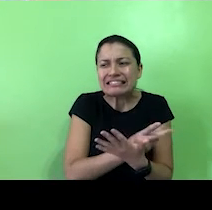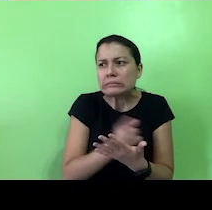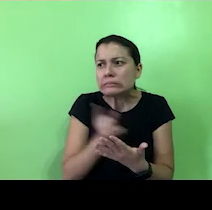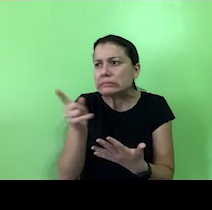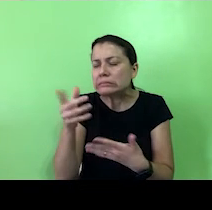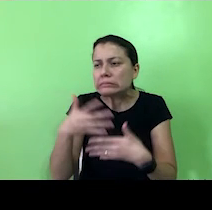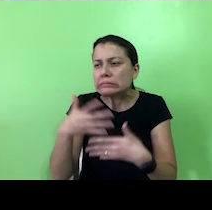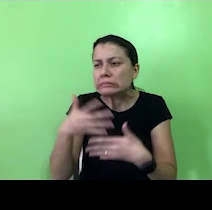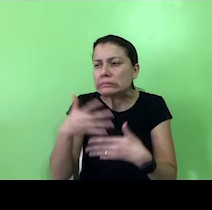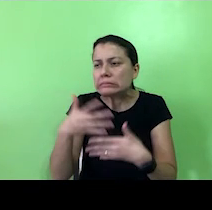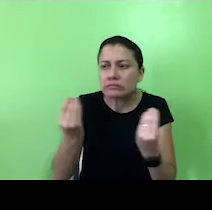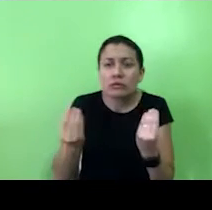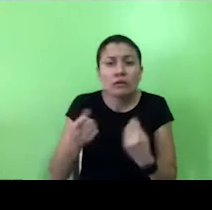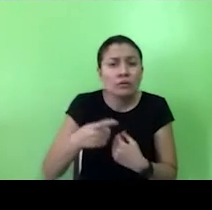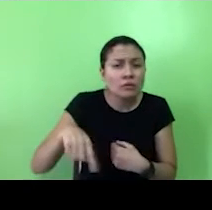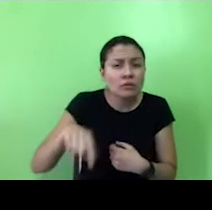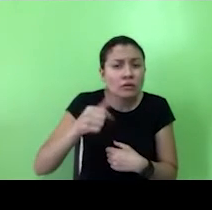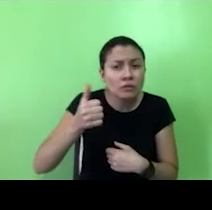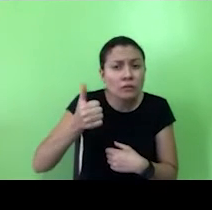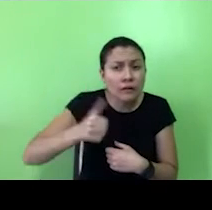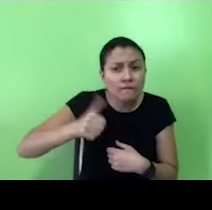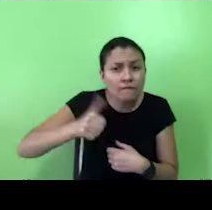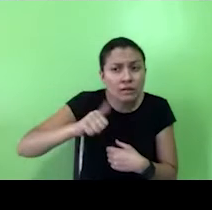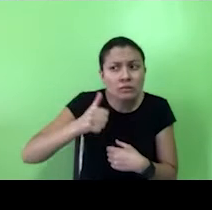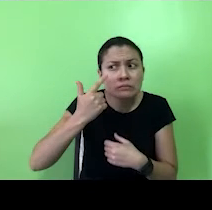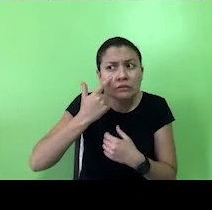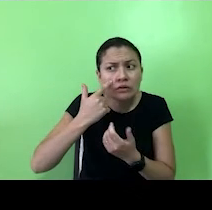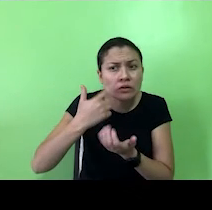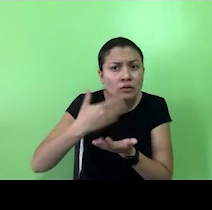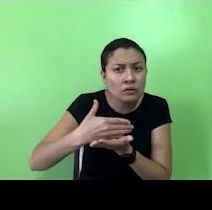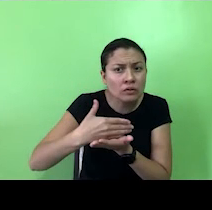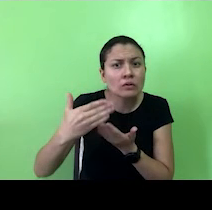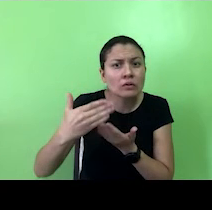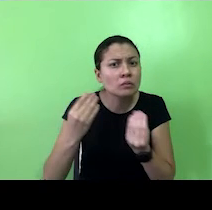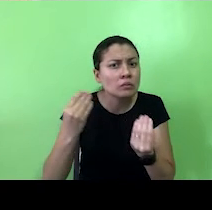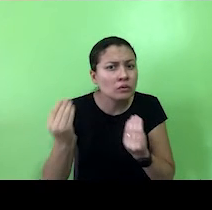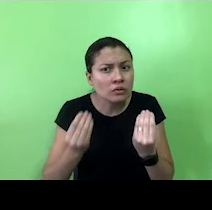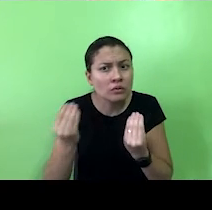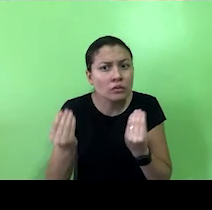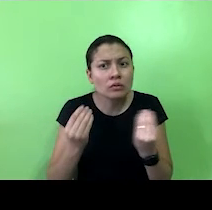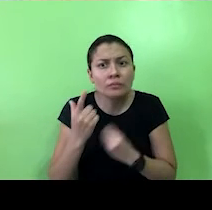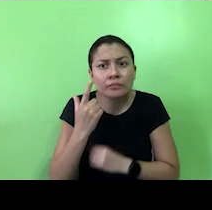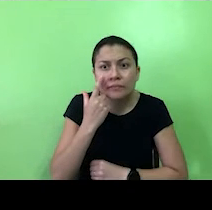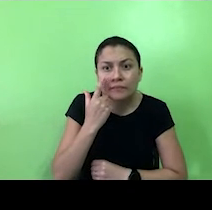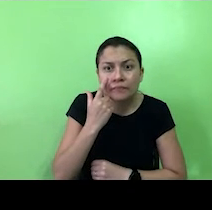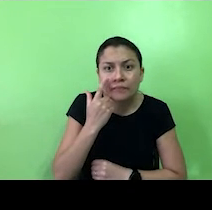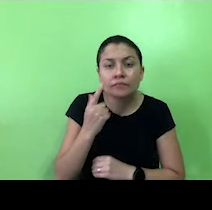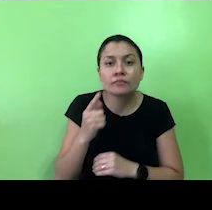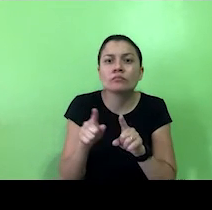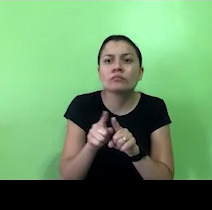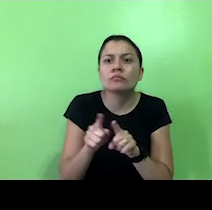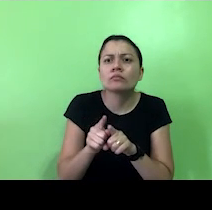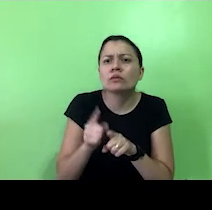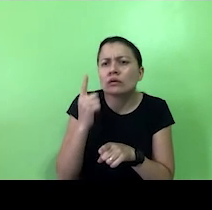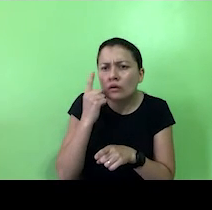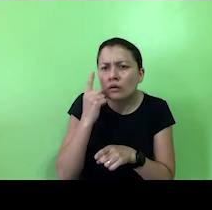Então, a gente fazia avaliação de todas essas hipóteses para saber por onde começar a validar e, principalmente, saber o que era mais crítico dentro desse universo